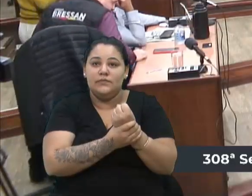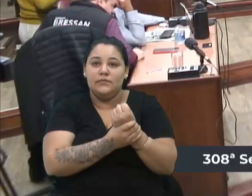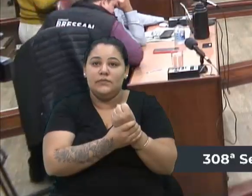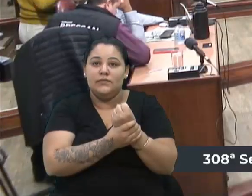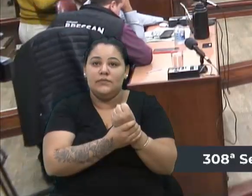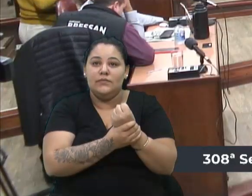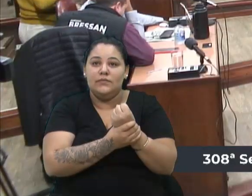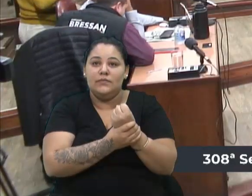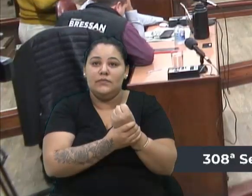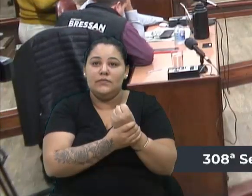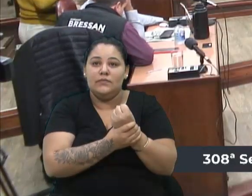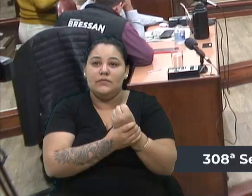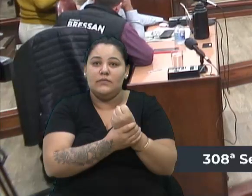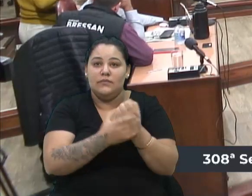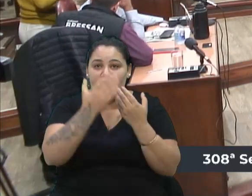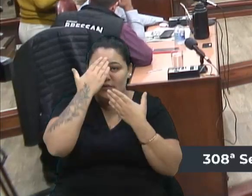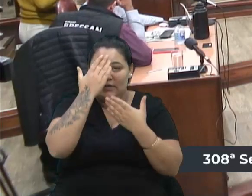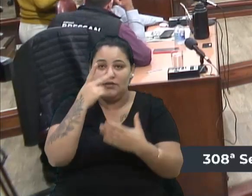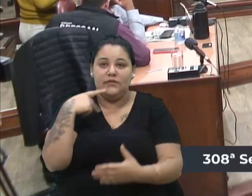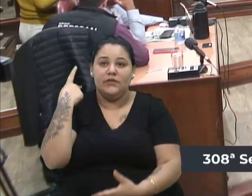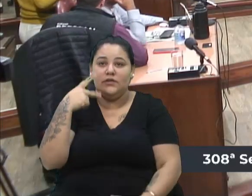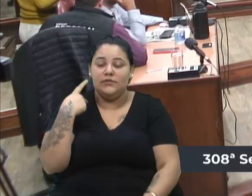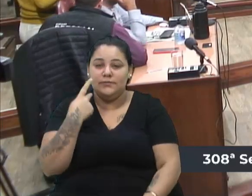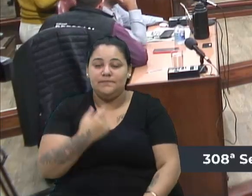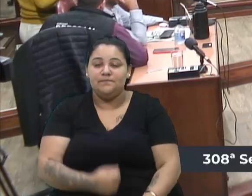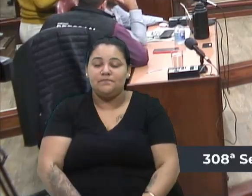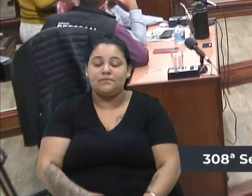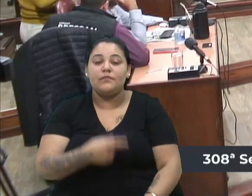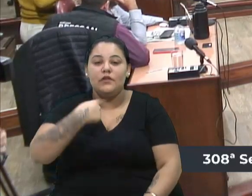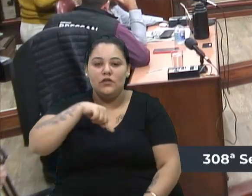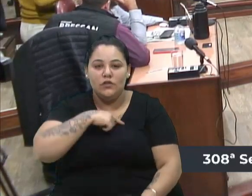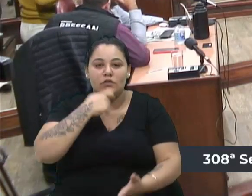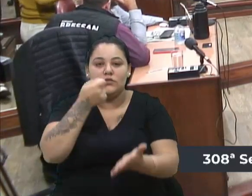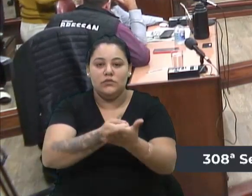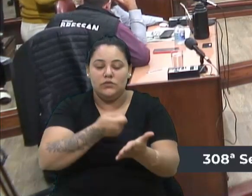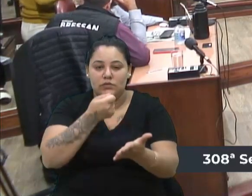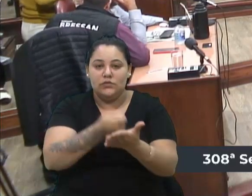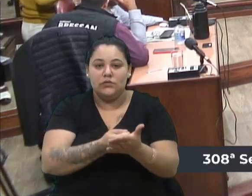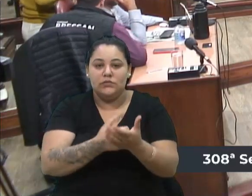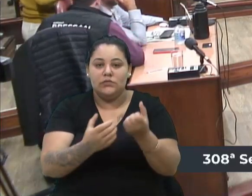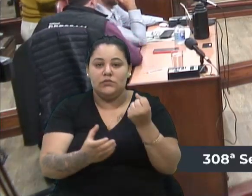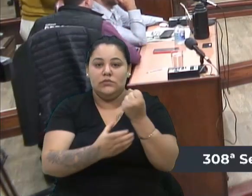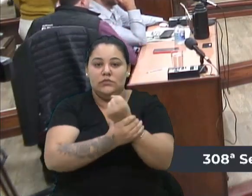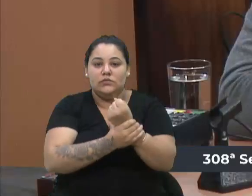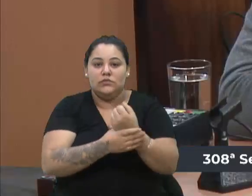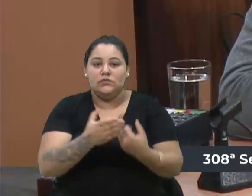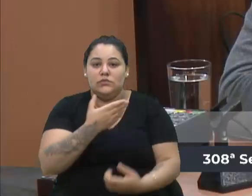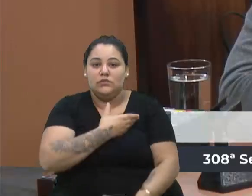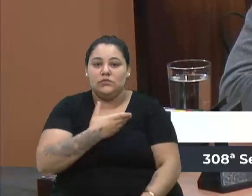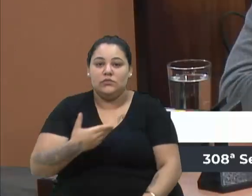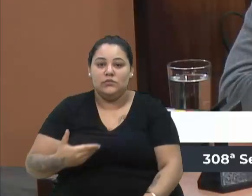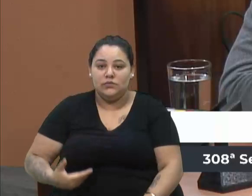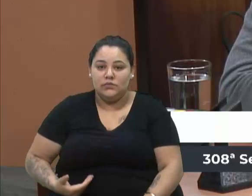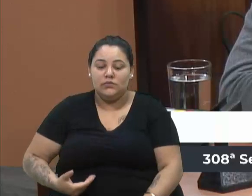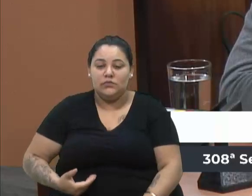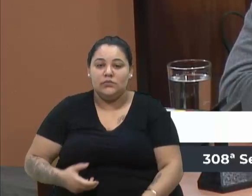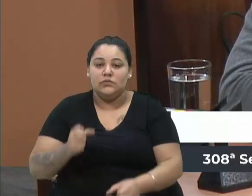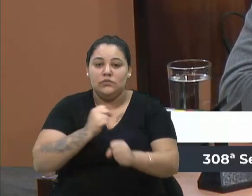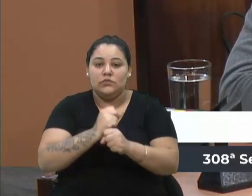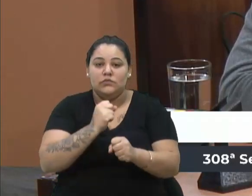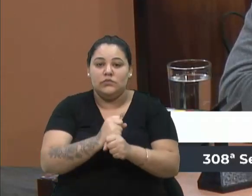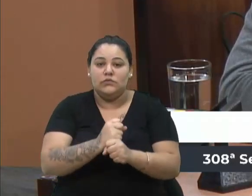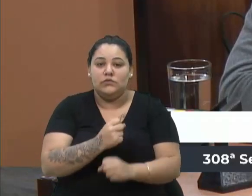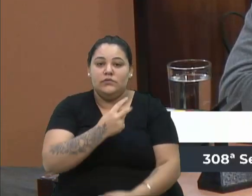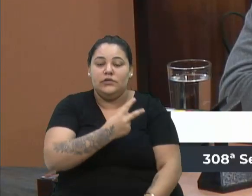a gente constantemente luta em prol da segurança pública e Desde o ano de 2021 a gente